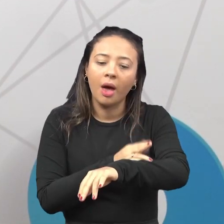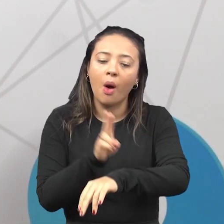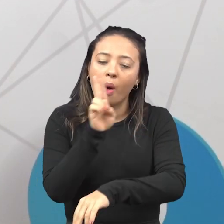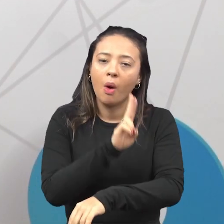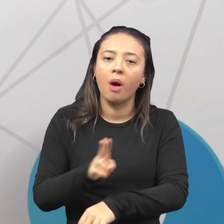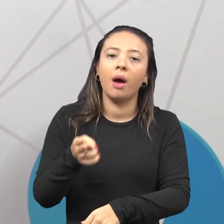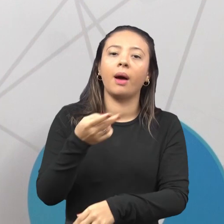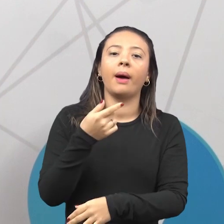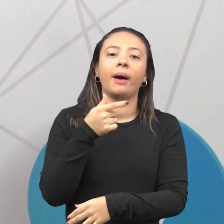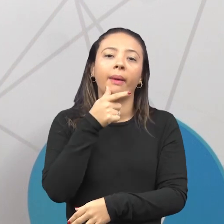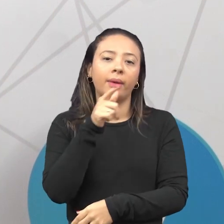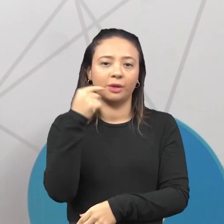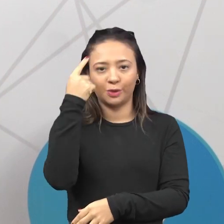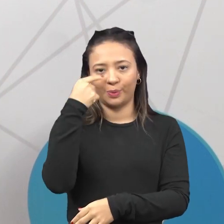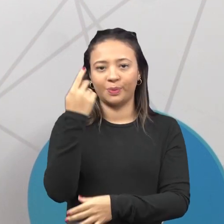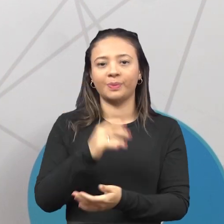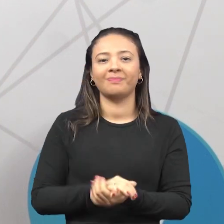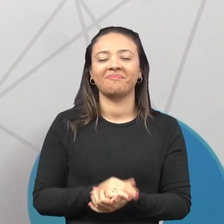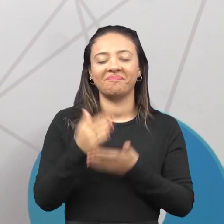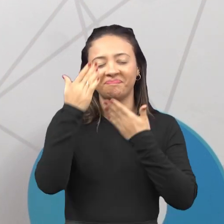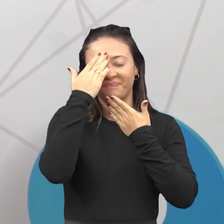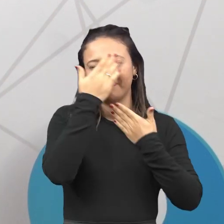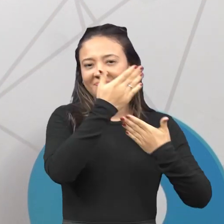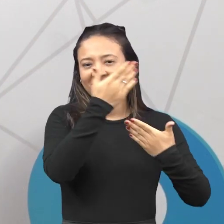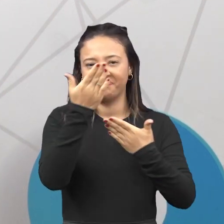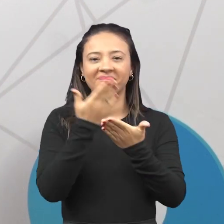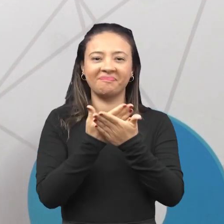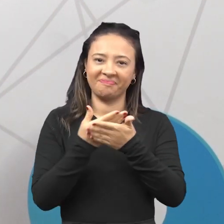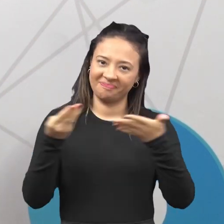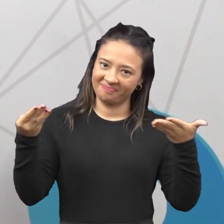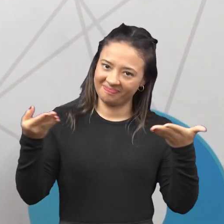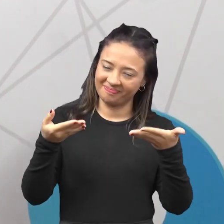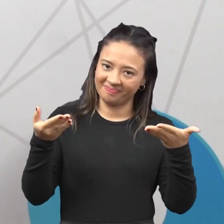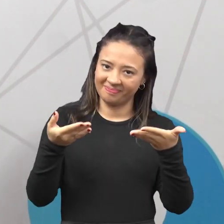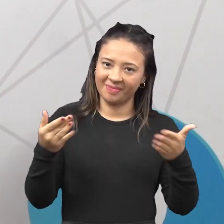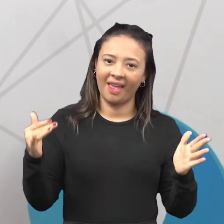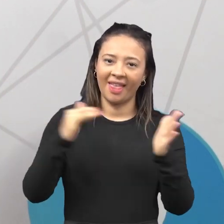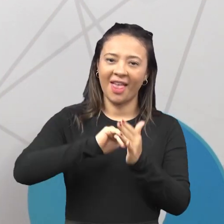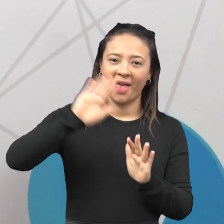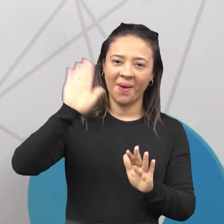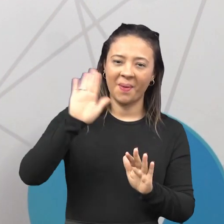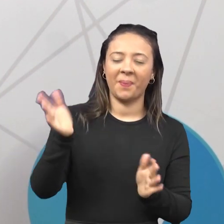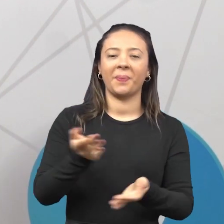língua espanhola, certo? Muchas gracias por la clase de hoy y hasta luego.